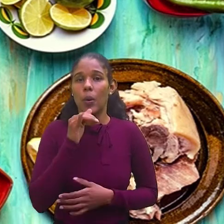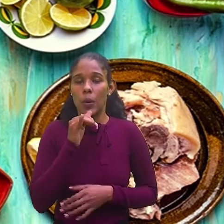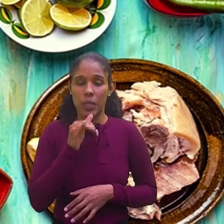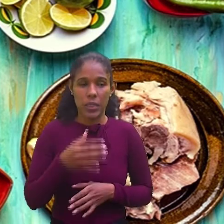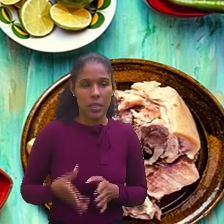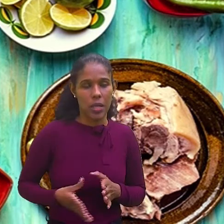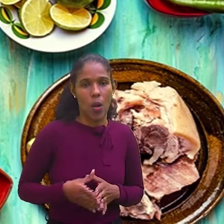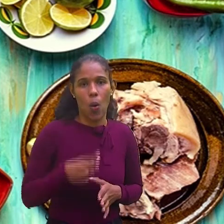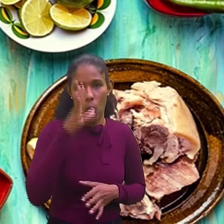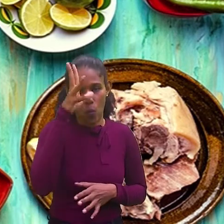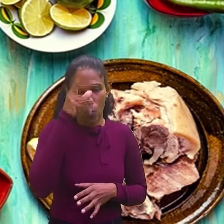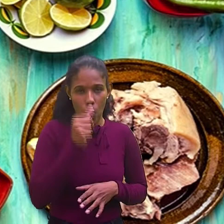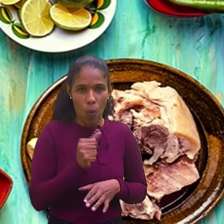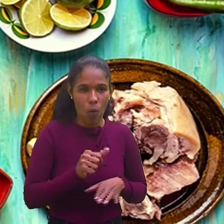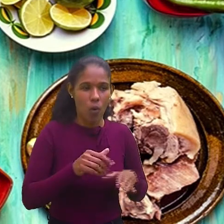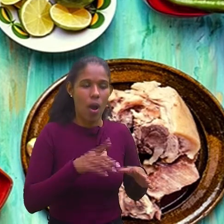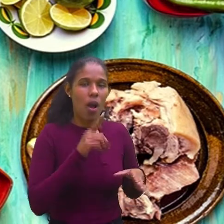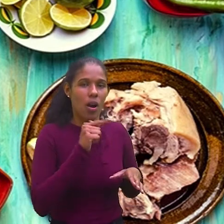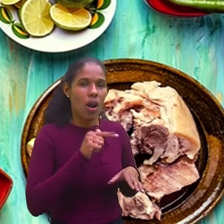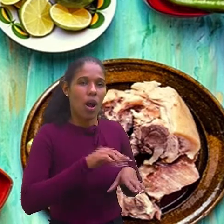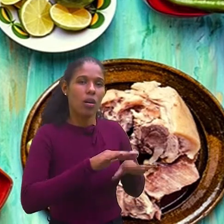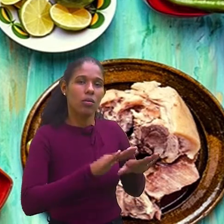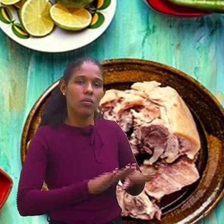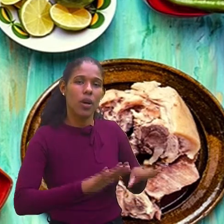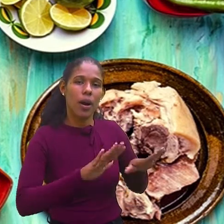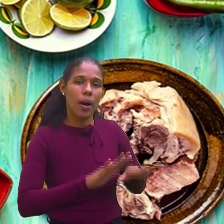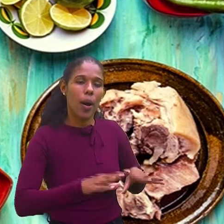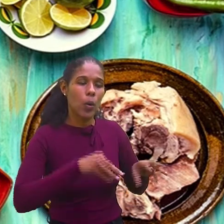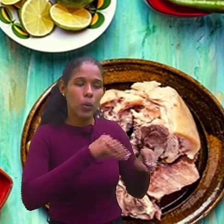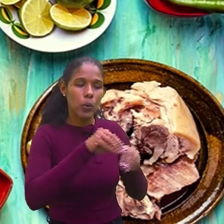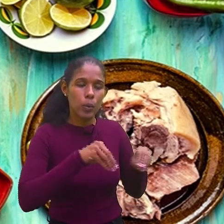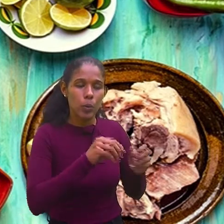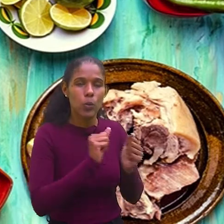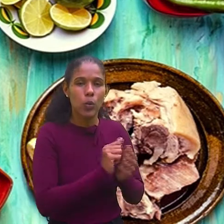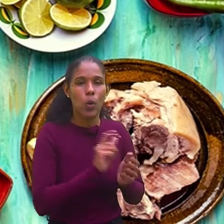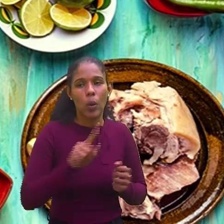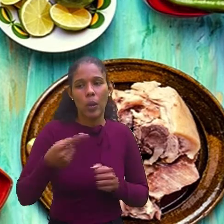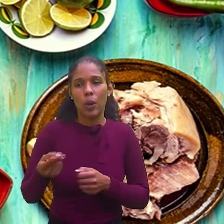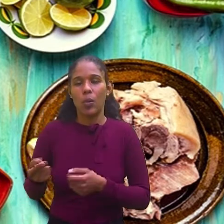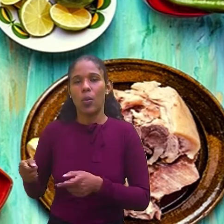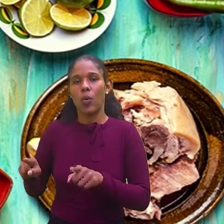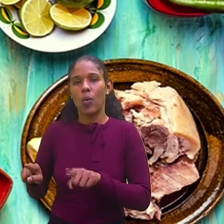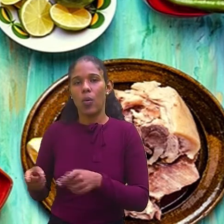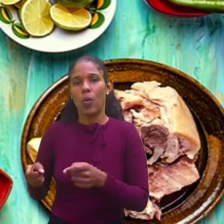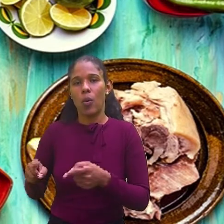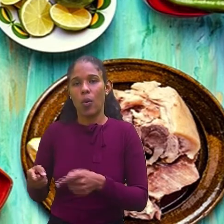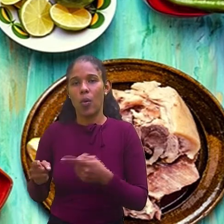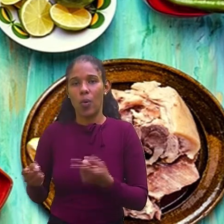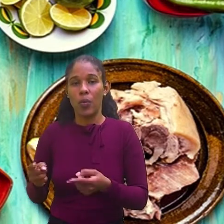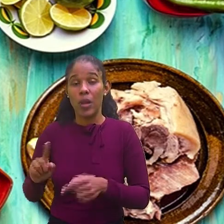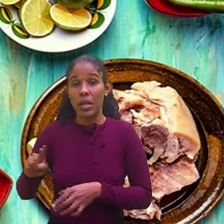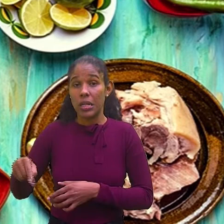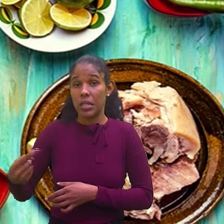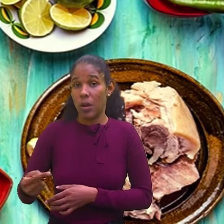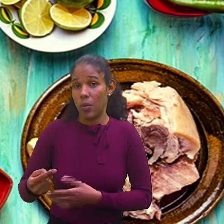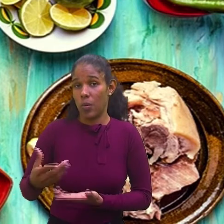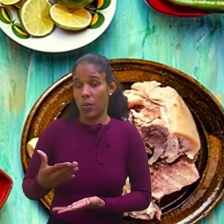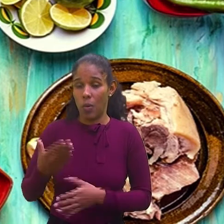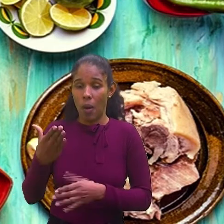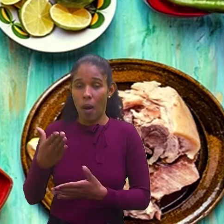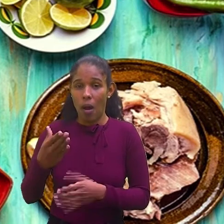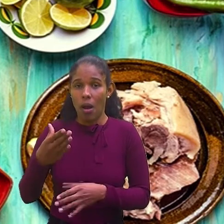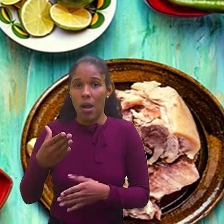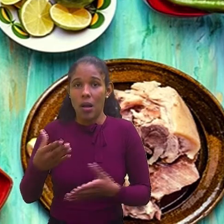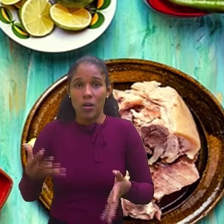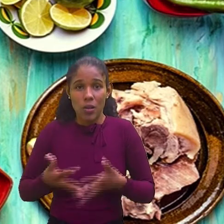um tempero especial. Normalmente, os restaurantes servem o galeto acompanhado de uma boa sopa de capelete, salada de batata e até